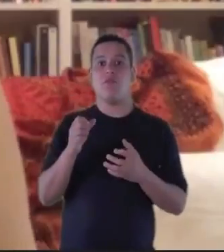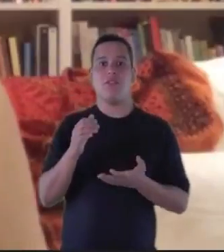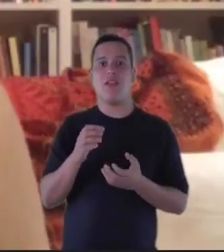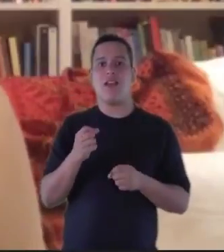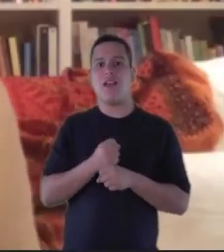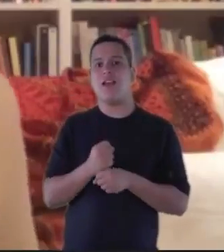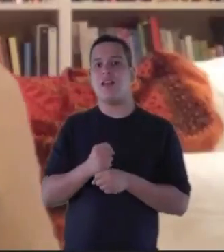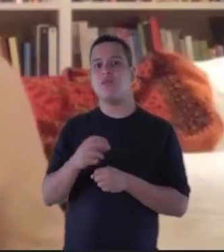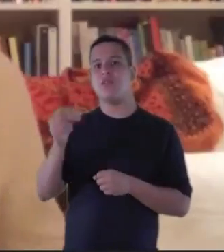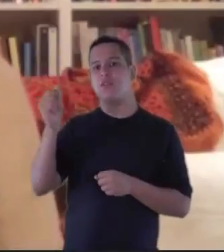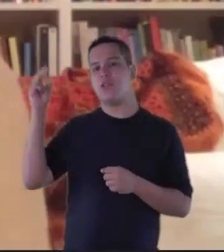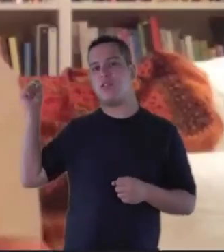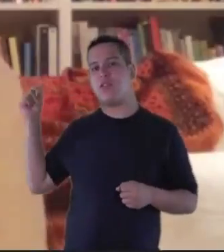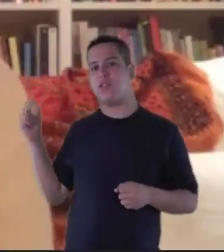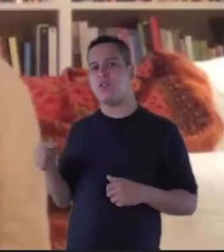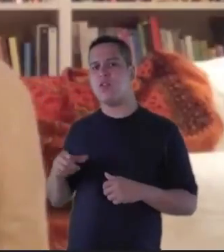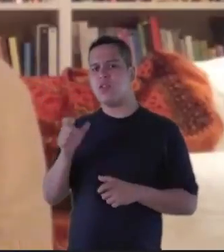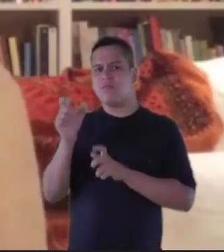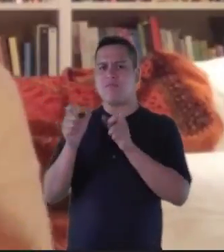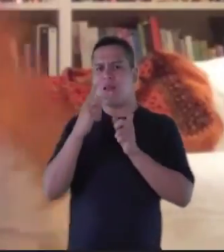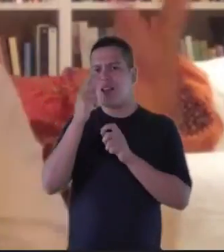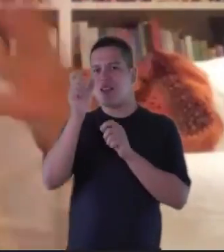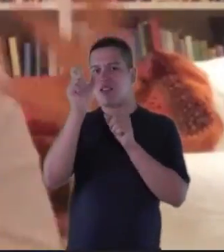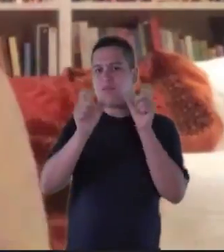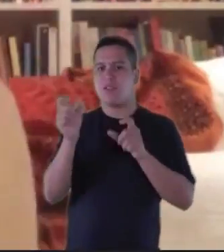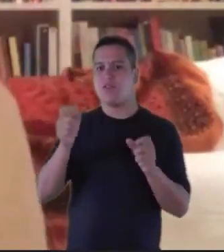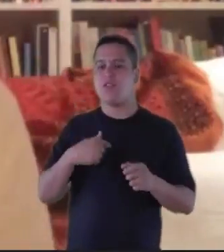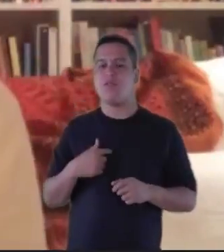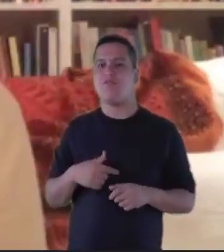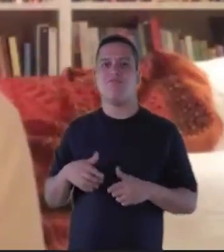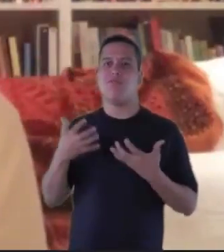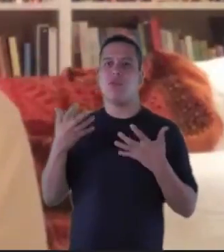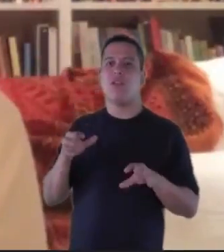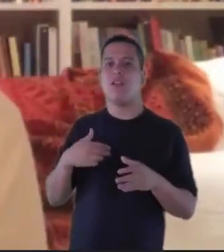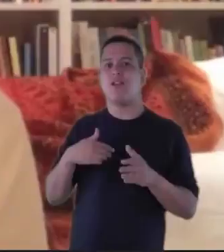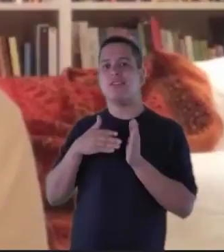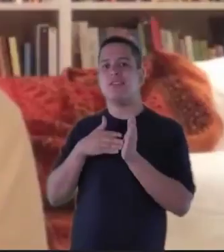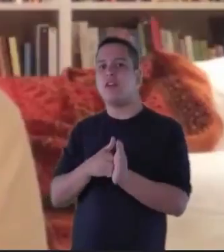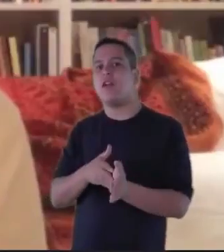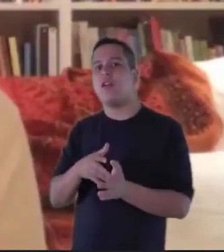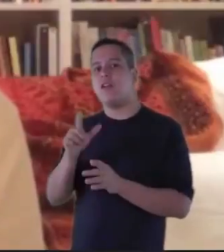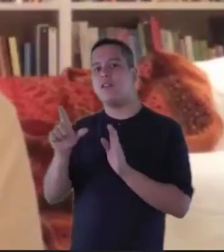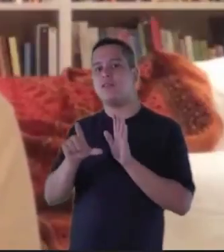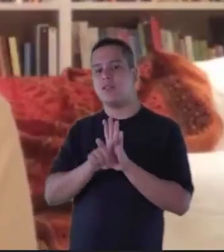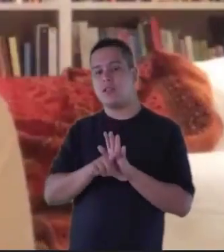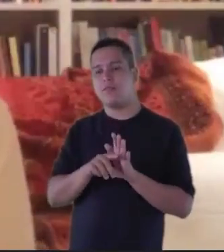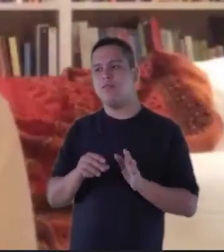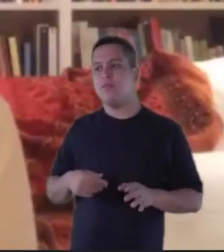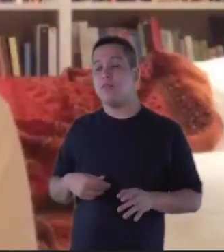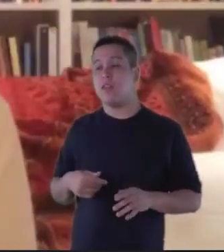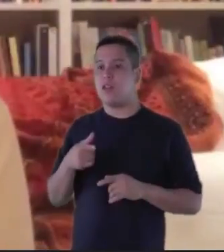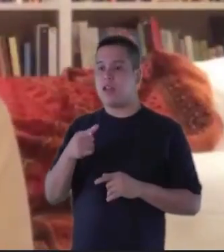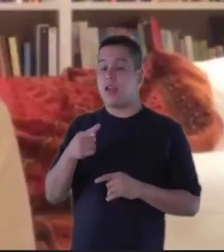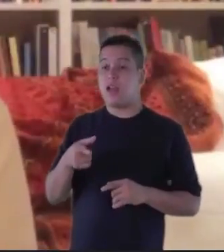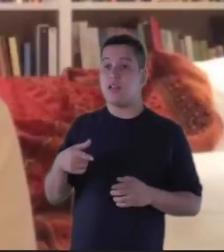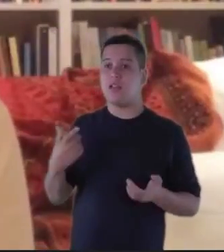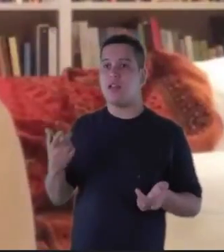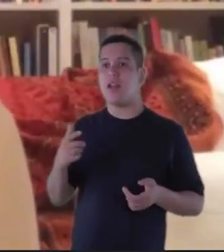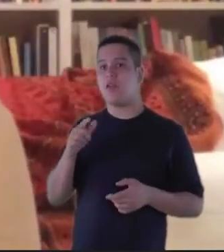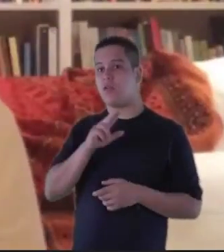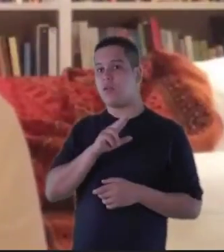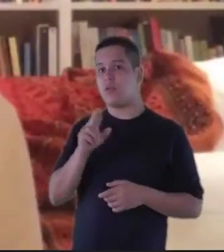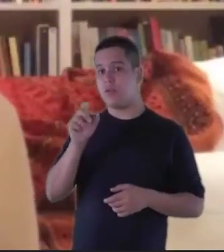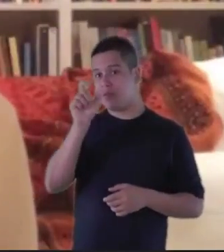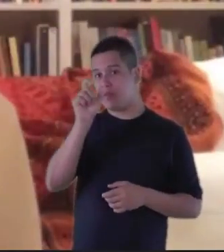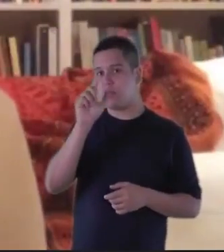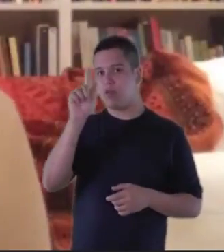certa forma, desses livros. Não é uma adaptação, de fato, mas o Gilberto realmente usou muito esses livros